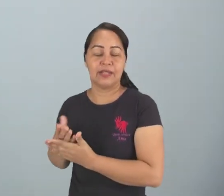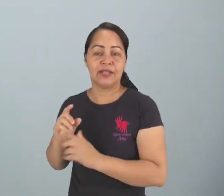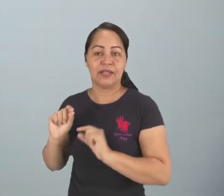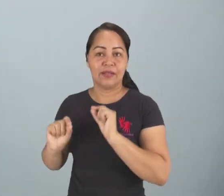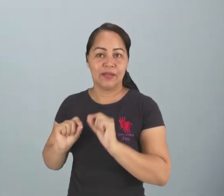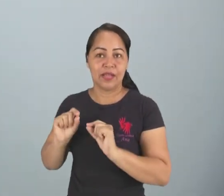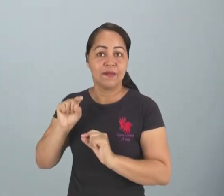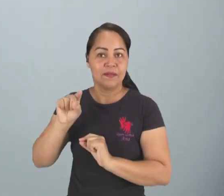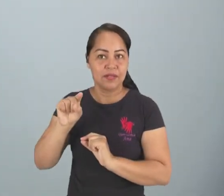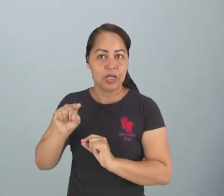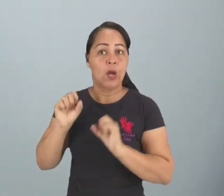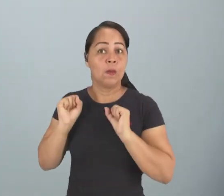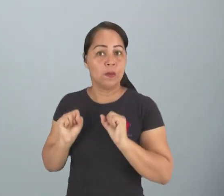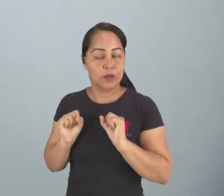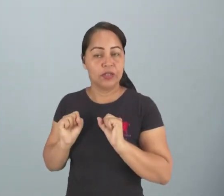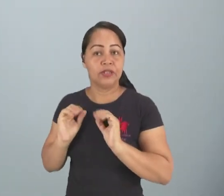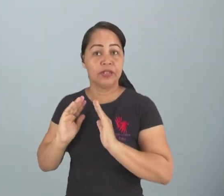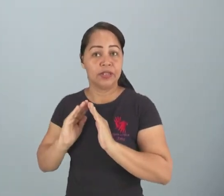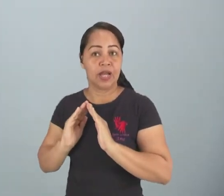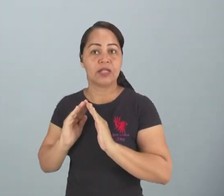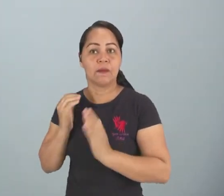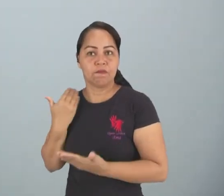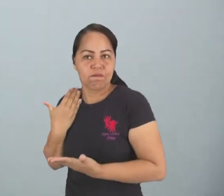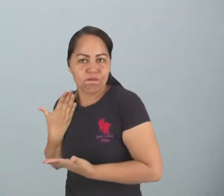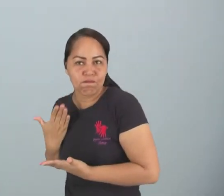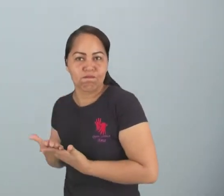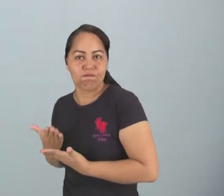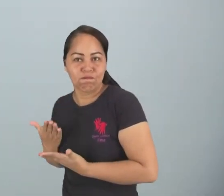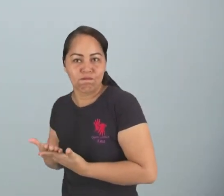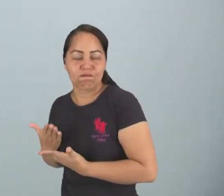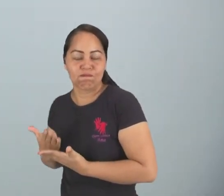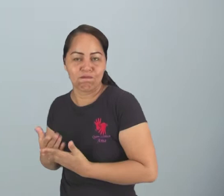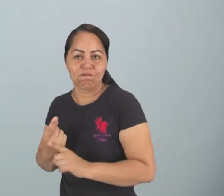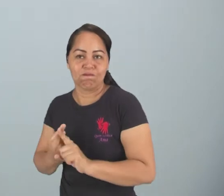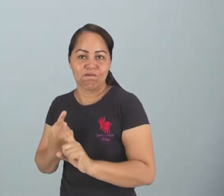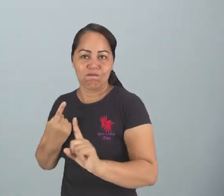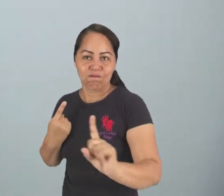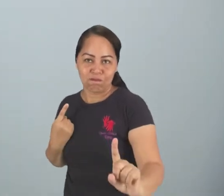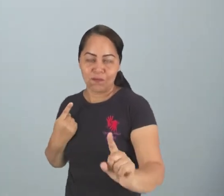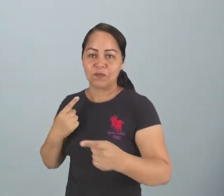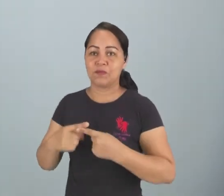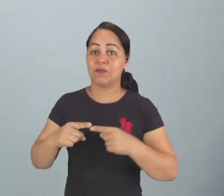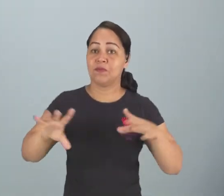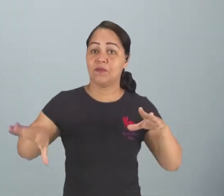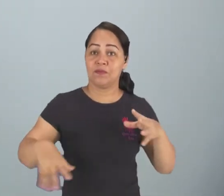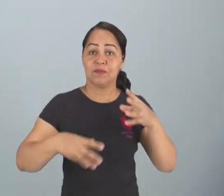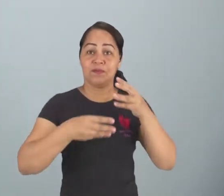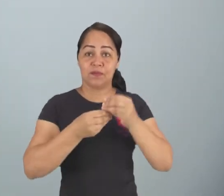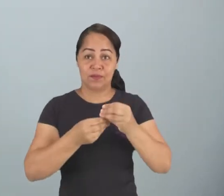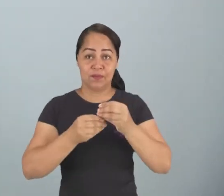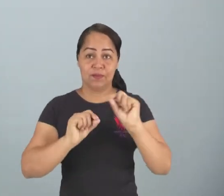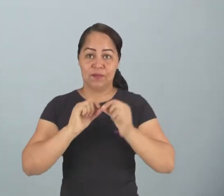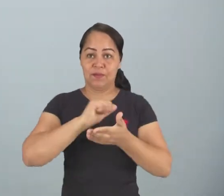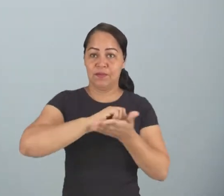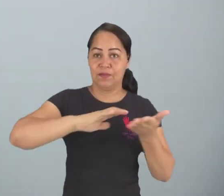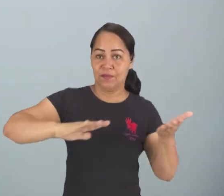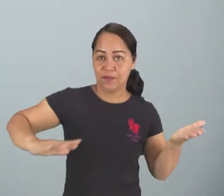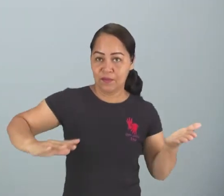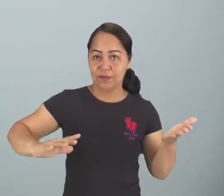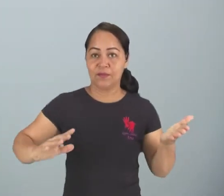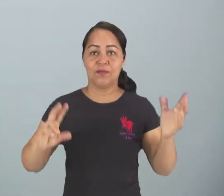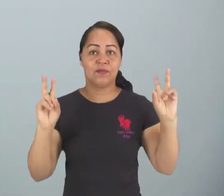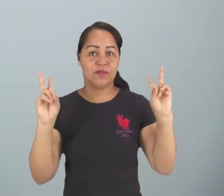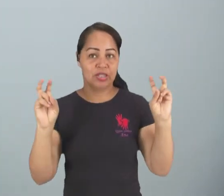especialmente aí, aluno do 7º ano, para contemplar nossa aula. Hoje nós faremos uma aula de resolução de exercícios sobre o conteúdo